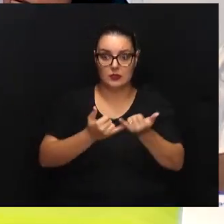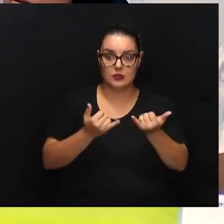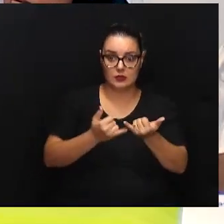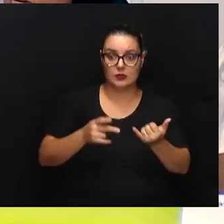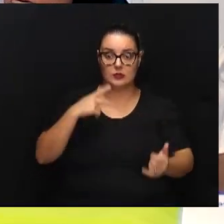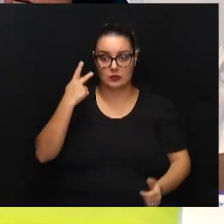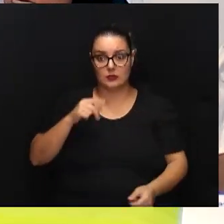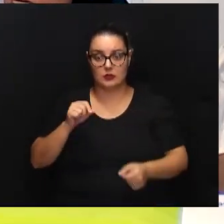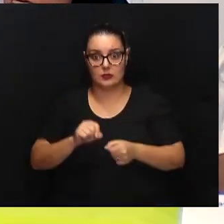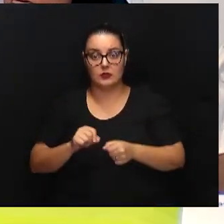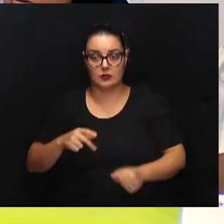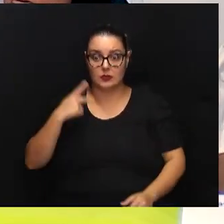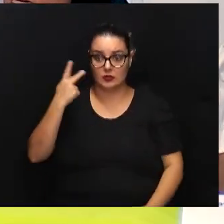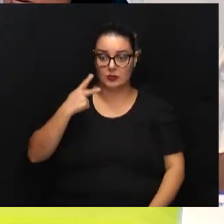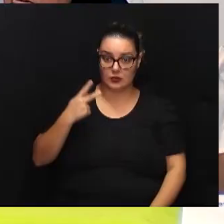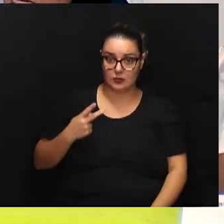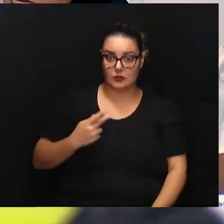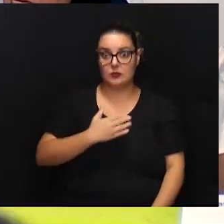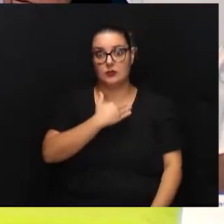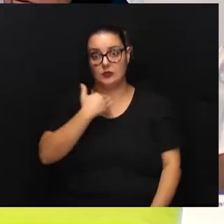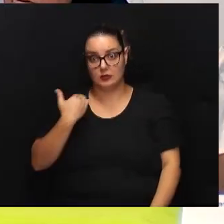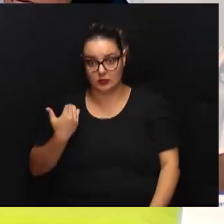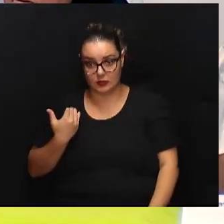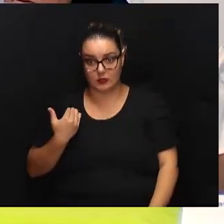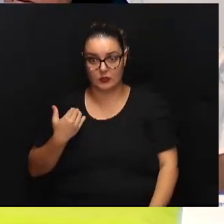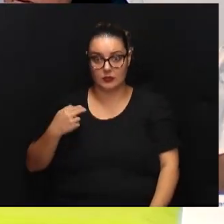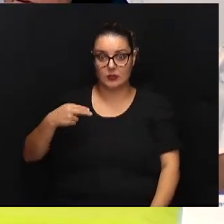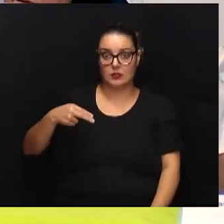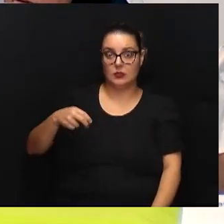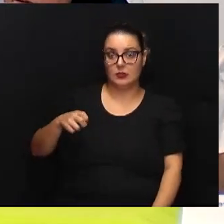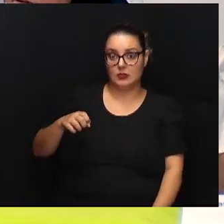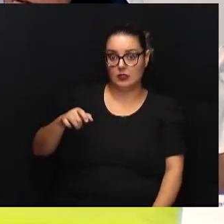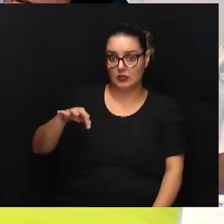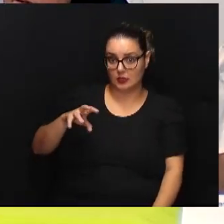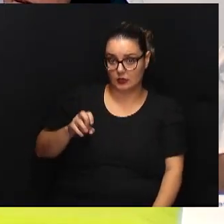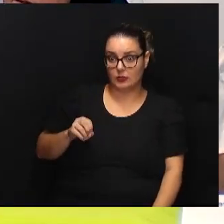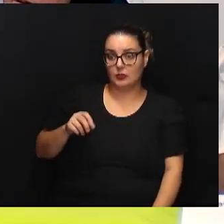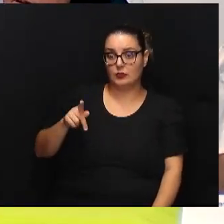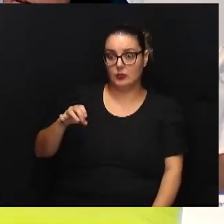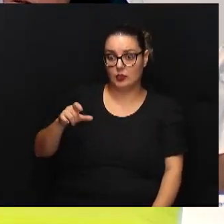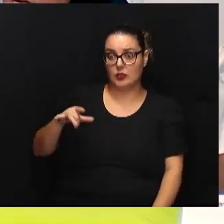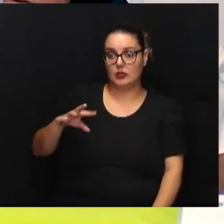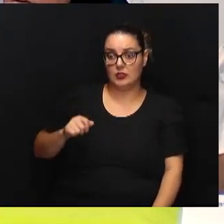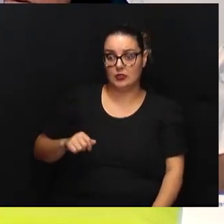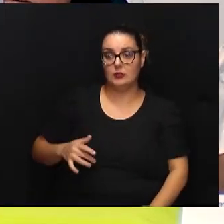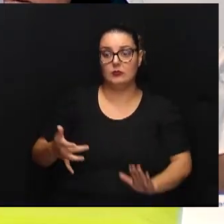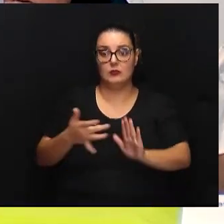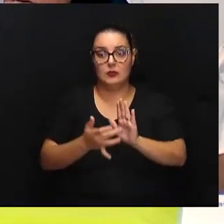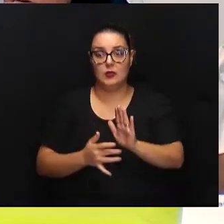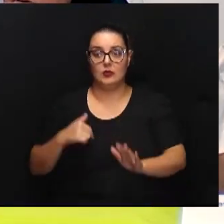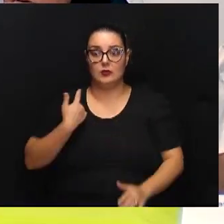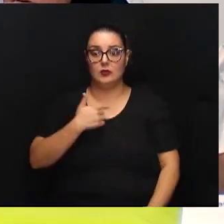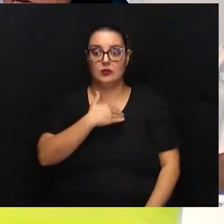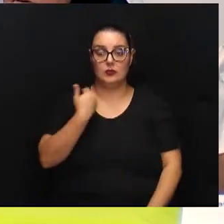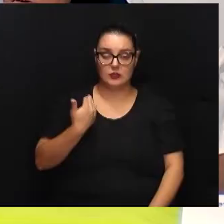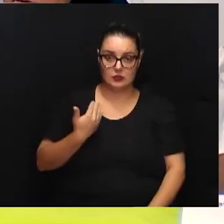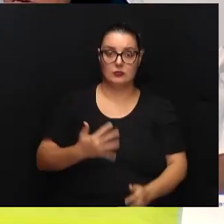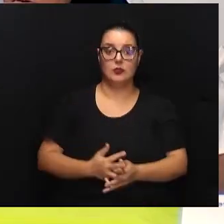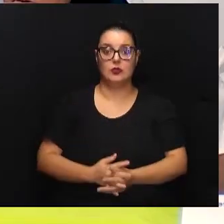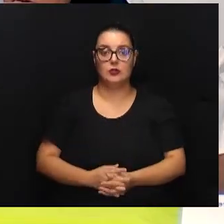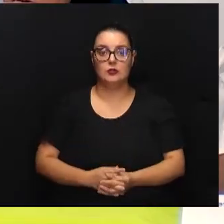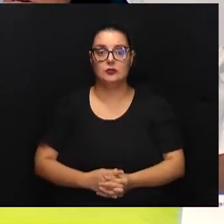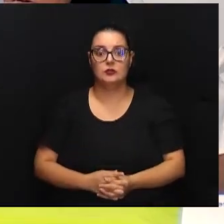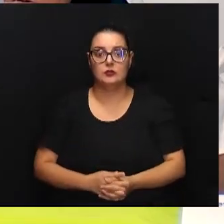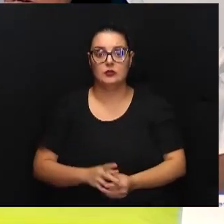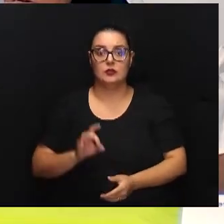essa necropolítica que todos os dias pauta a nossa morte, mas é só com luta, é só com